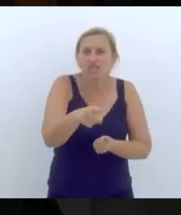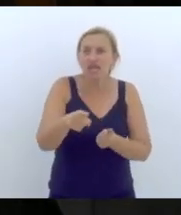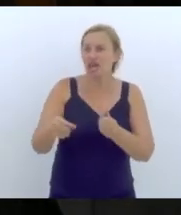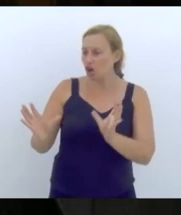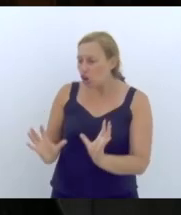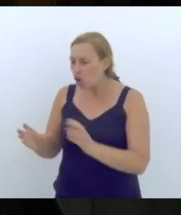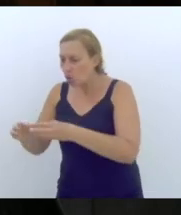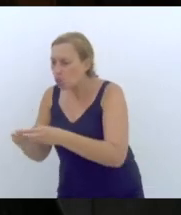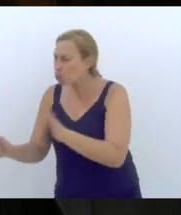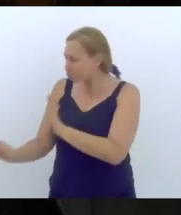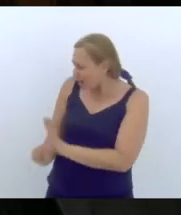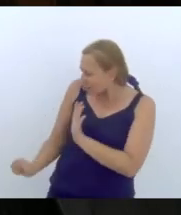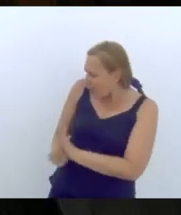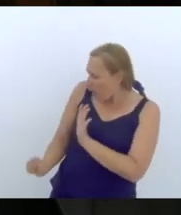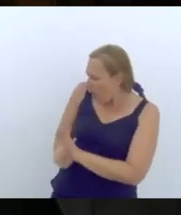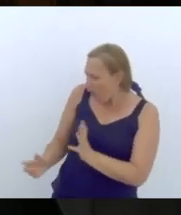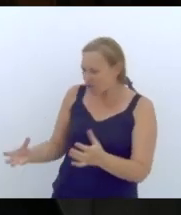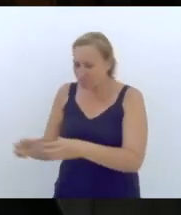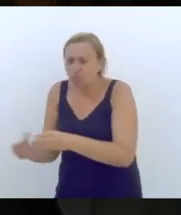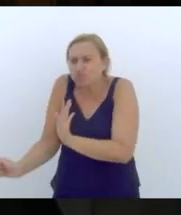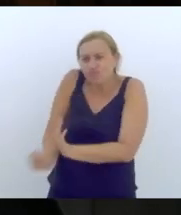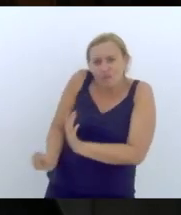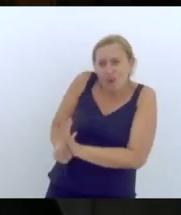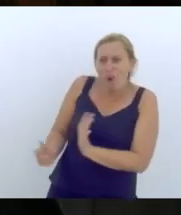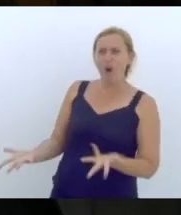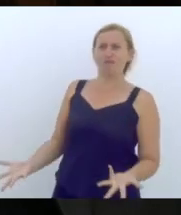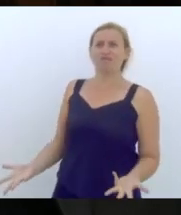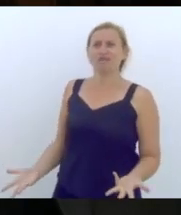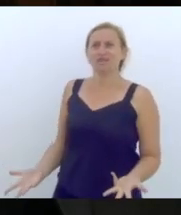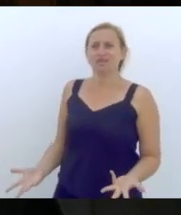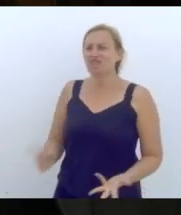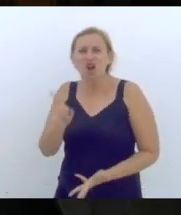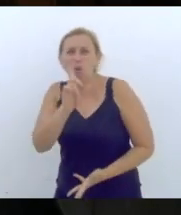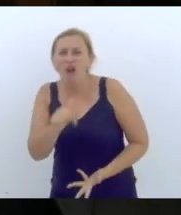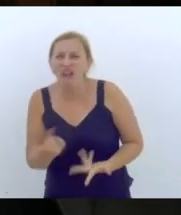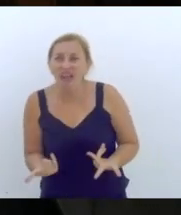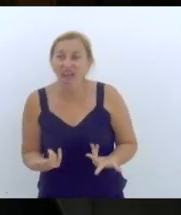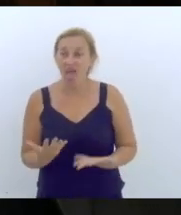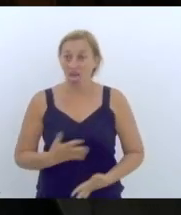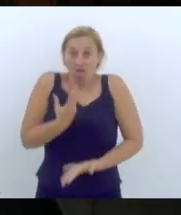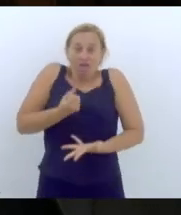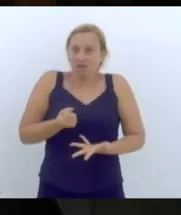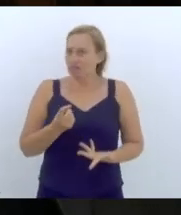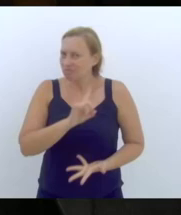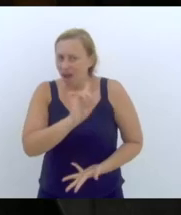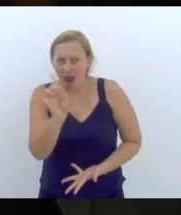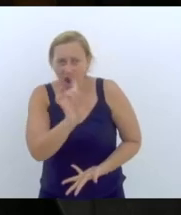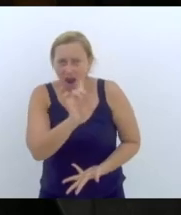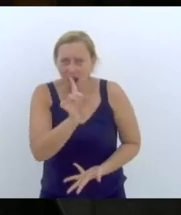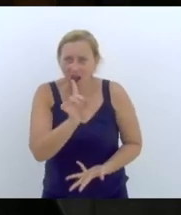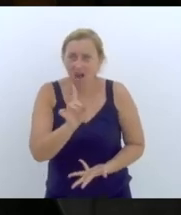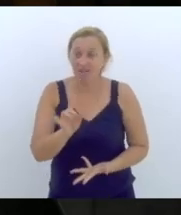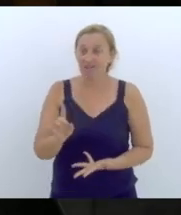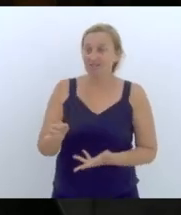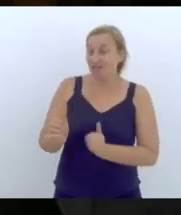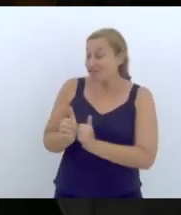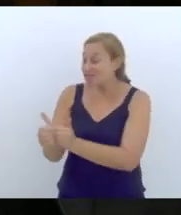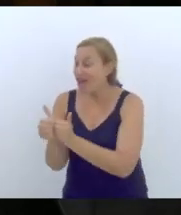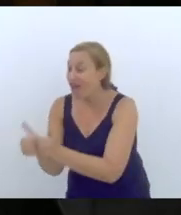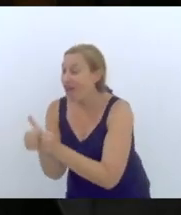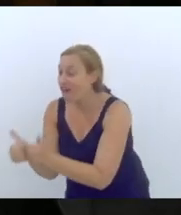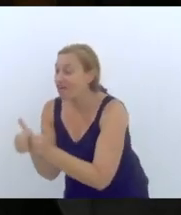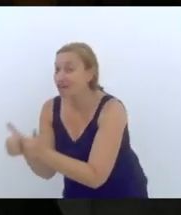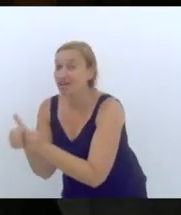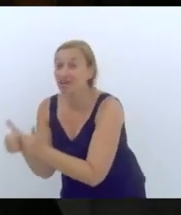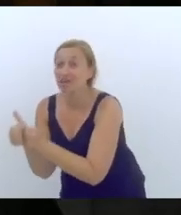droga. Bancada da droga. E não é surpresa, porque são seguidores